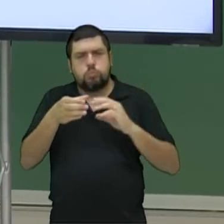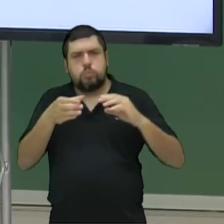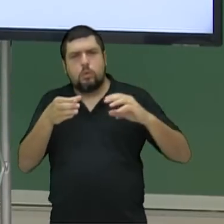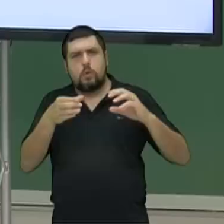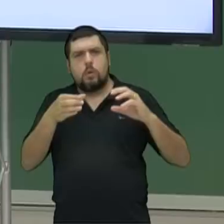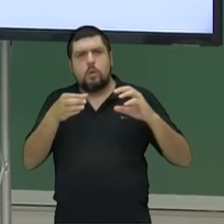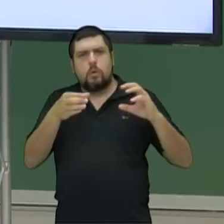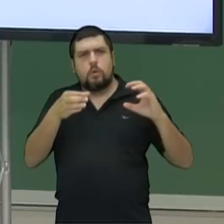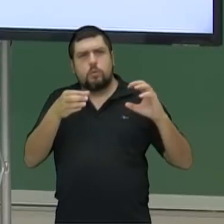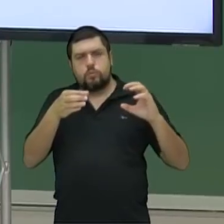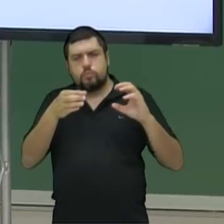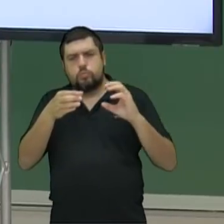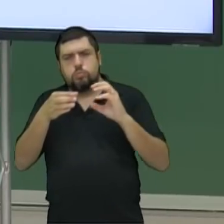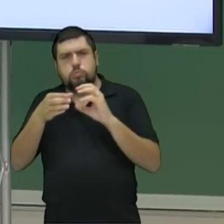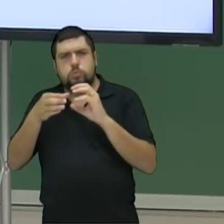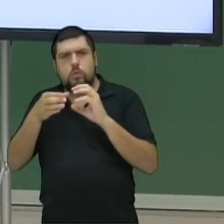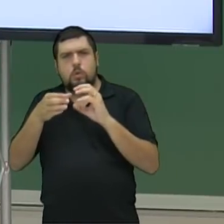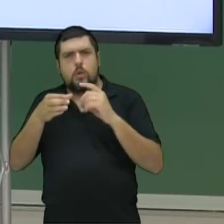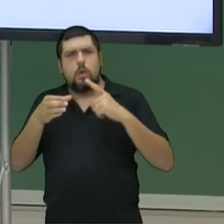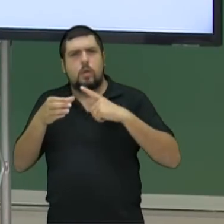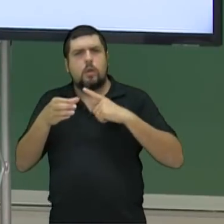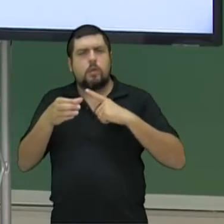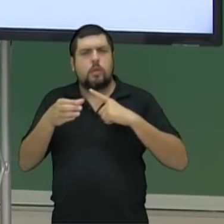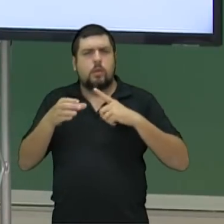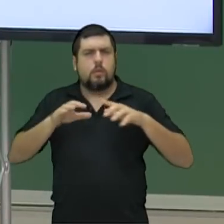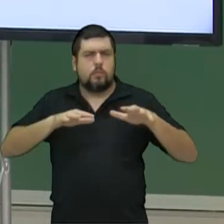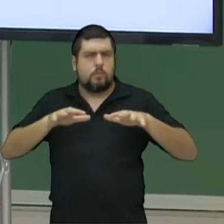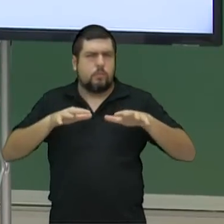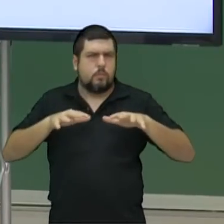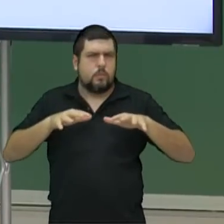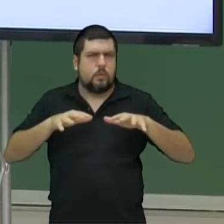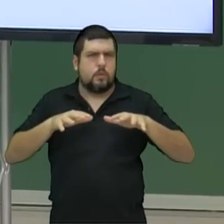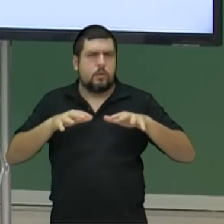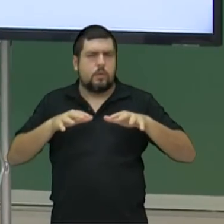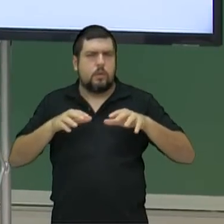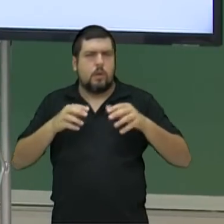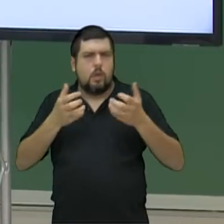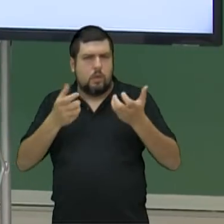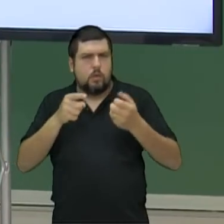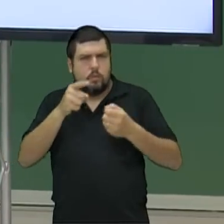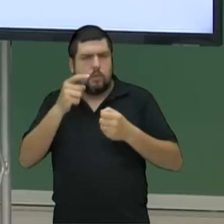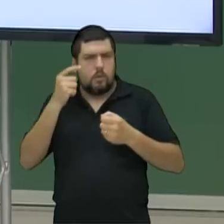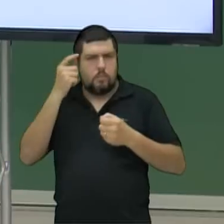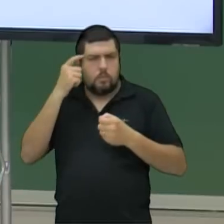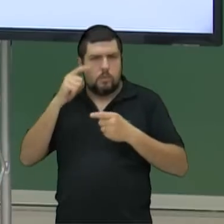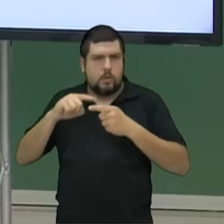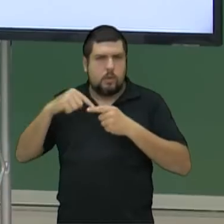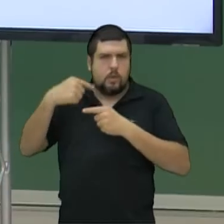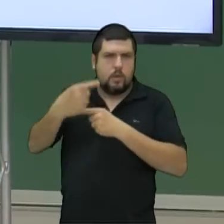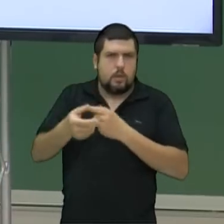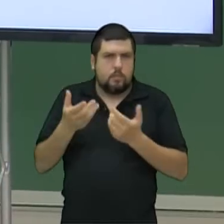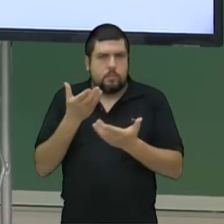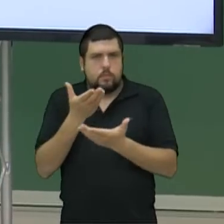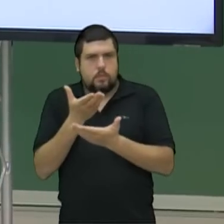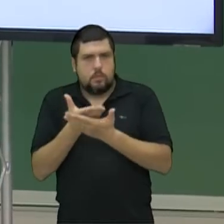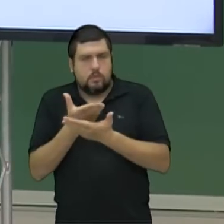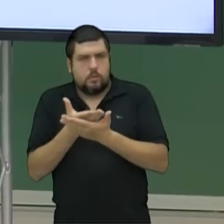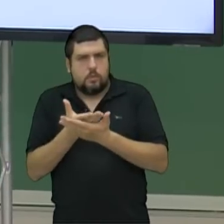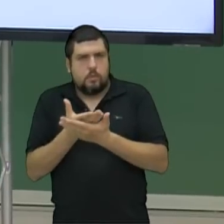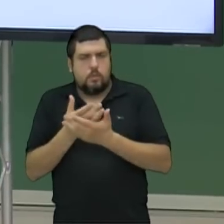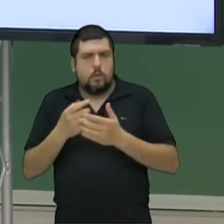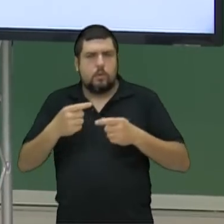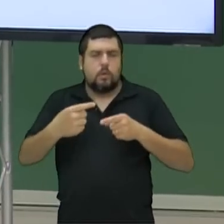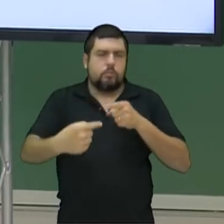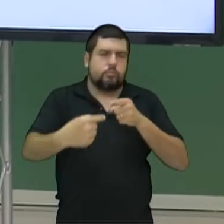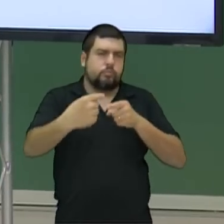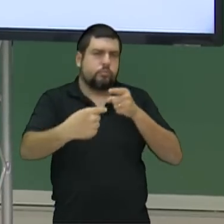vela. Será que nós vamos ter movimento aqui? Né? É isso que eu quero que vocês pensem aí para a próxima aula, para a gente poder refletir e poder